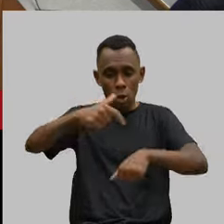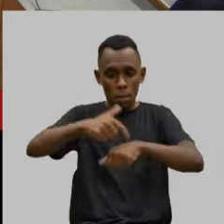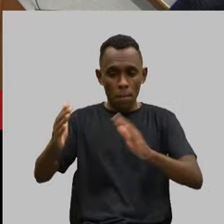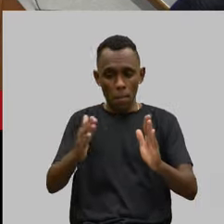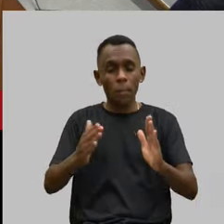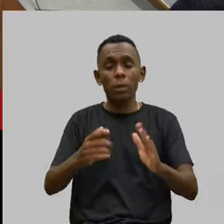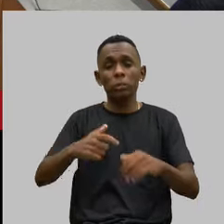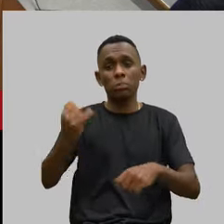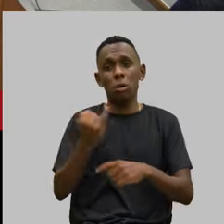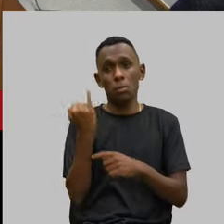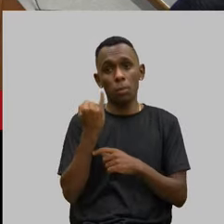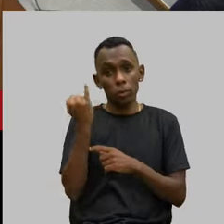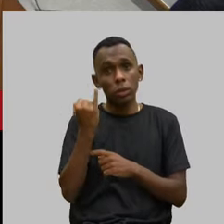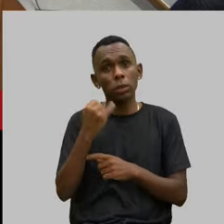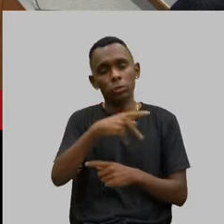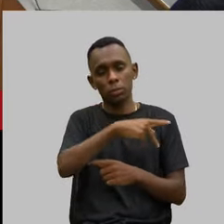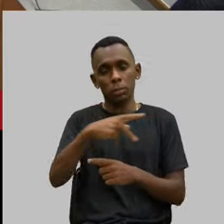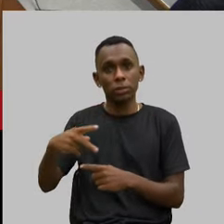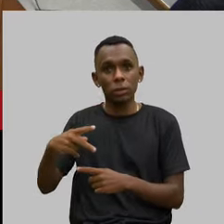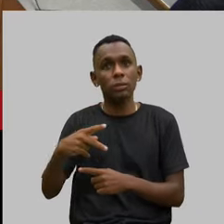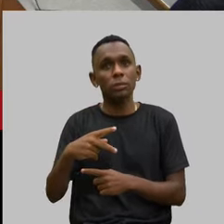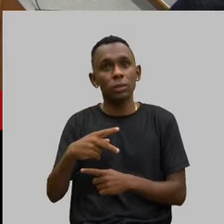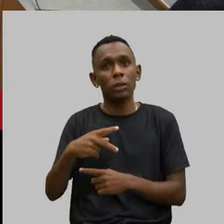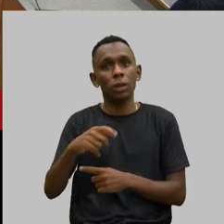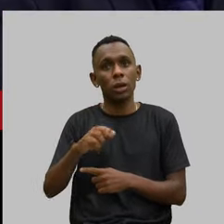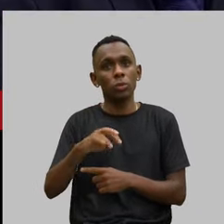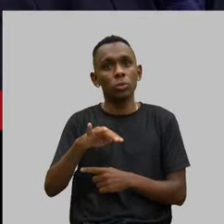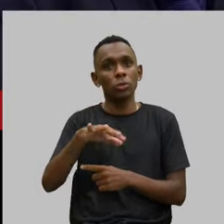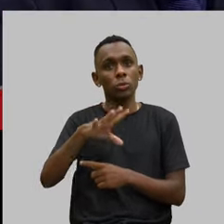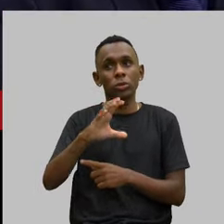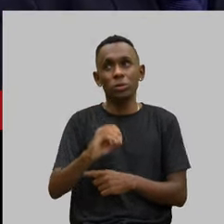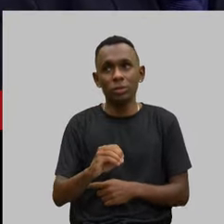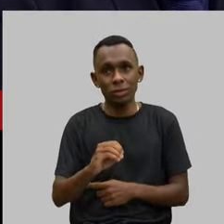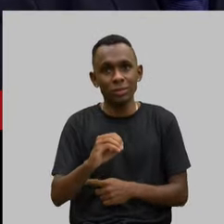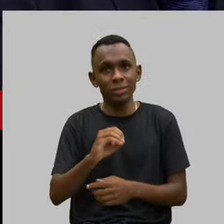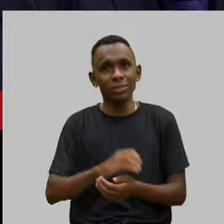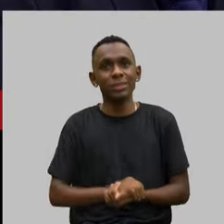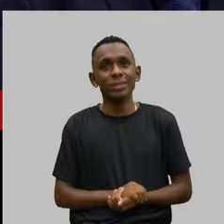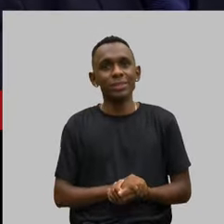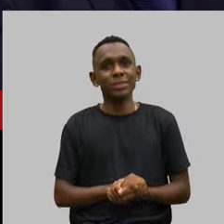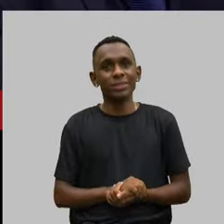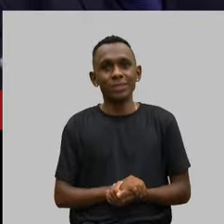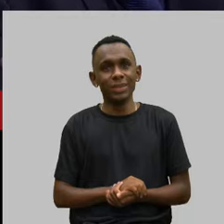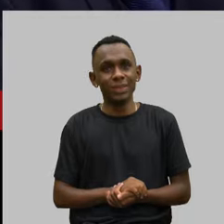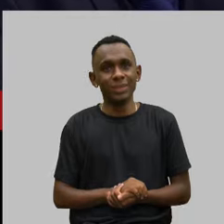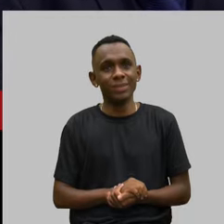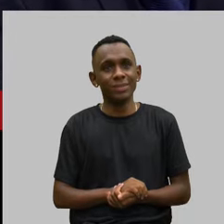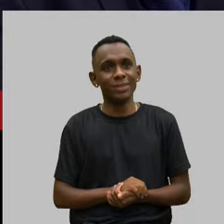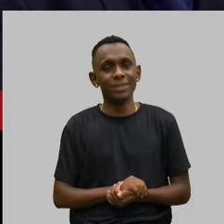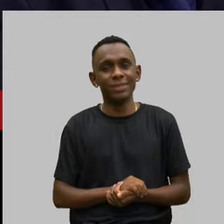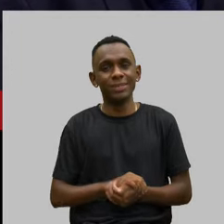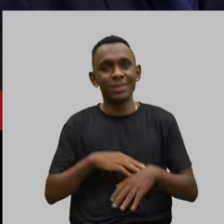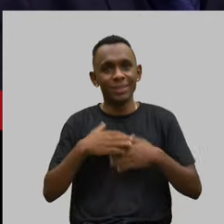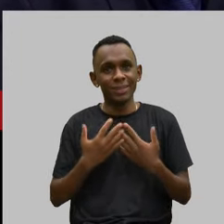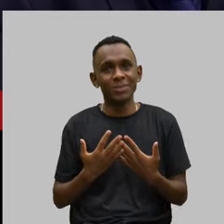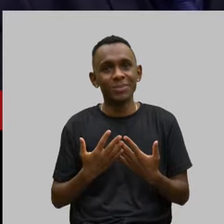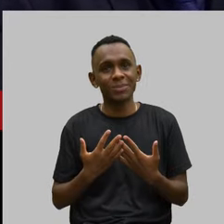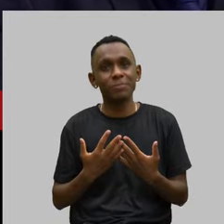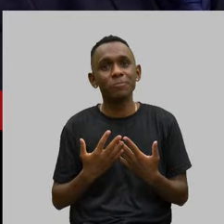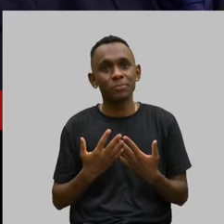boas horas Presidente Agostim né juntamente com demais deputados aqui presentes criou Assembleia fiscaliza